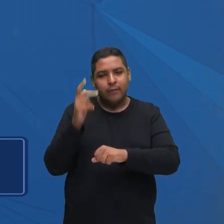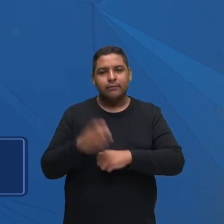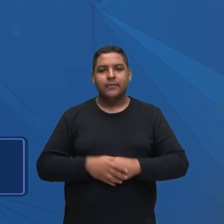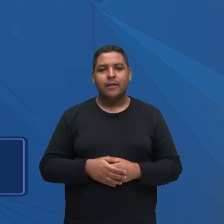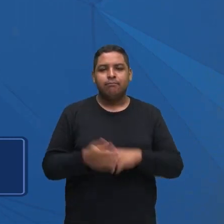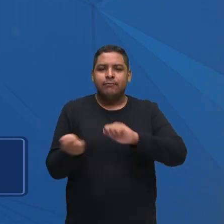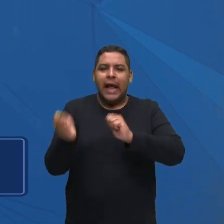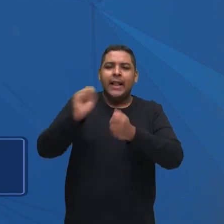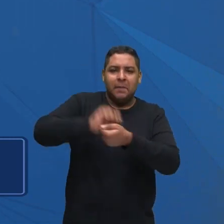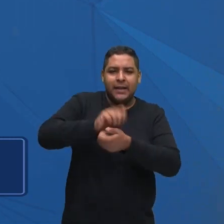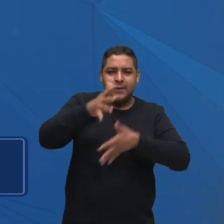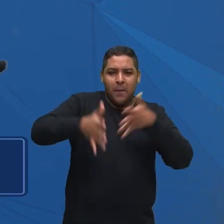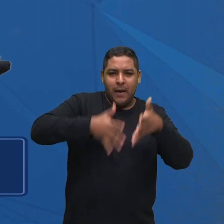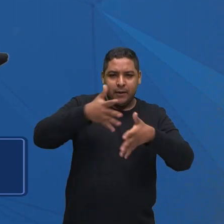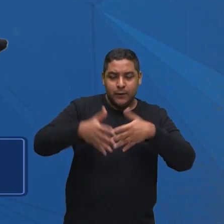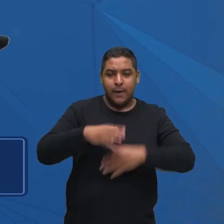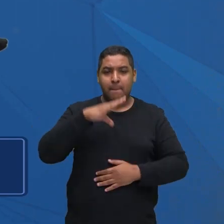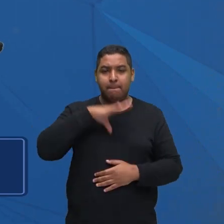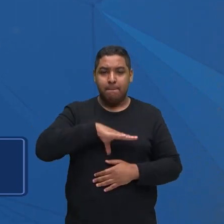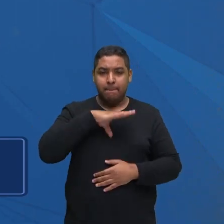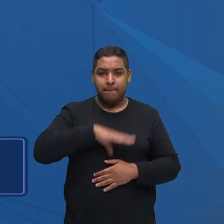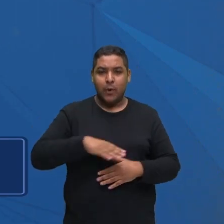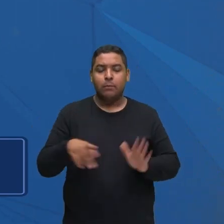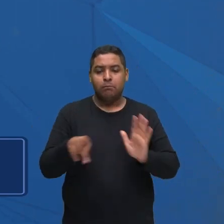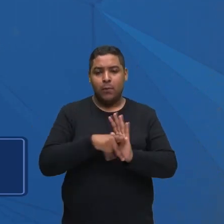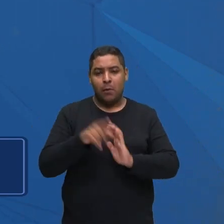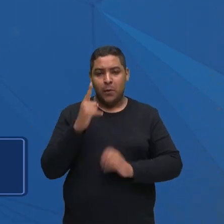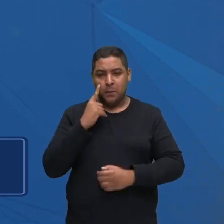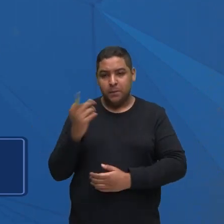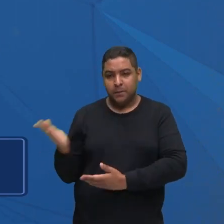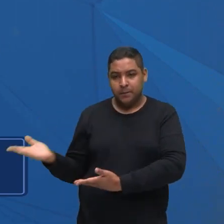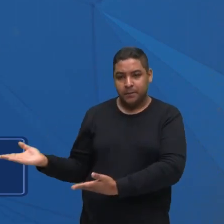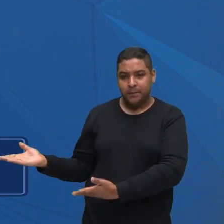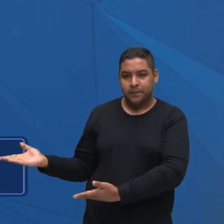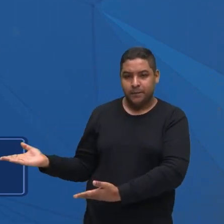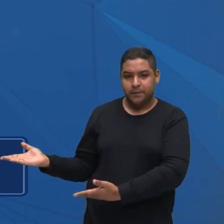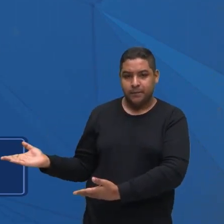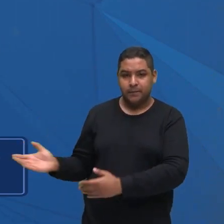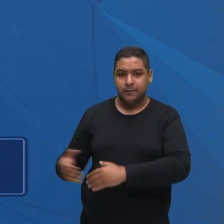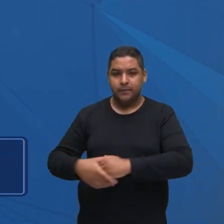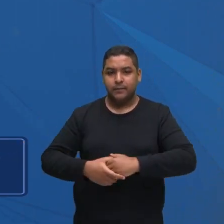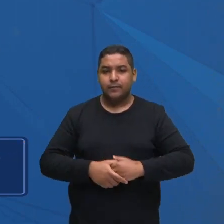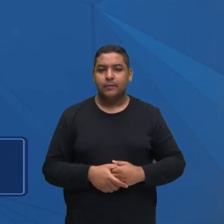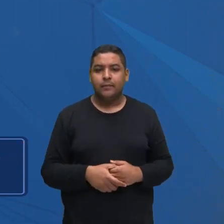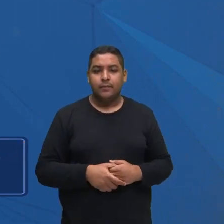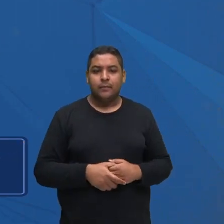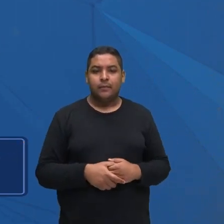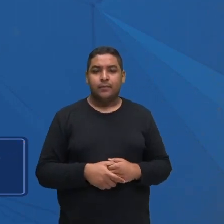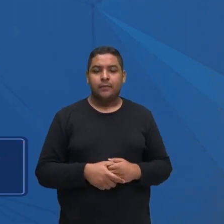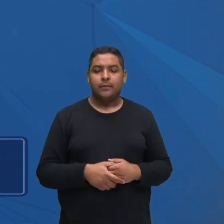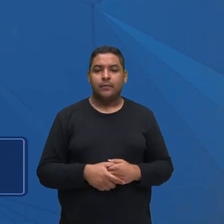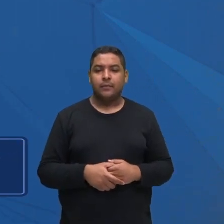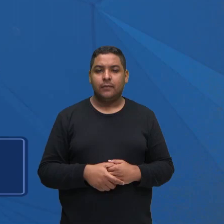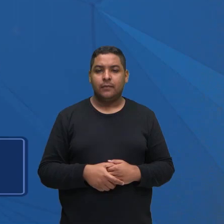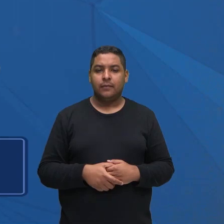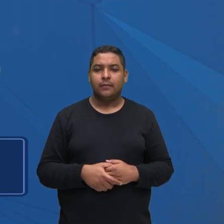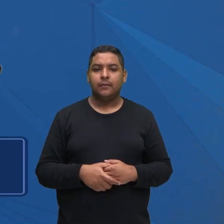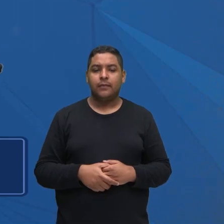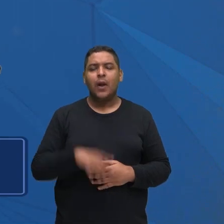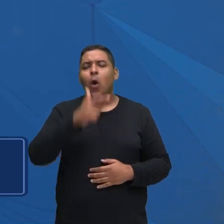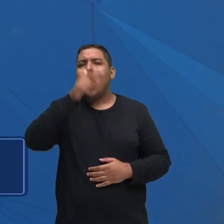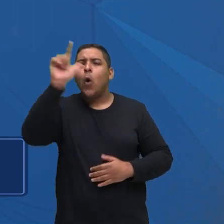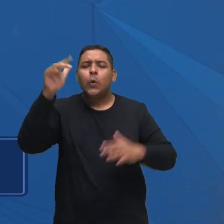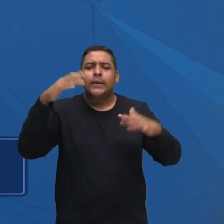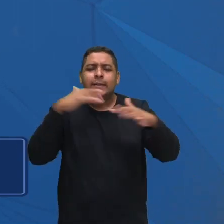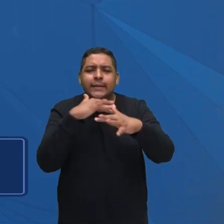participando, gostei de ver. Vocês estão entendendo que essas frases, talvez em outra cidade,